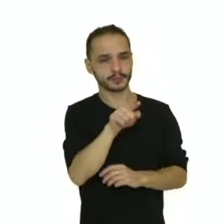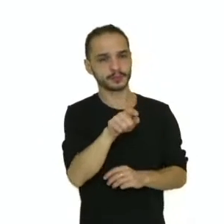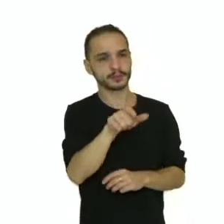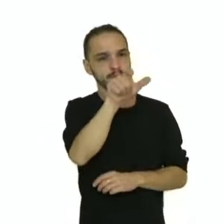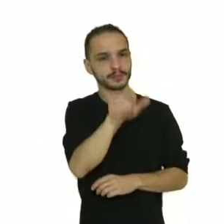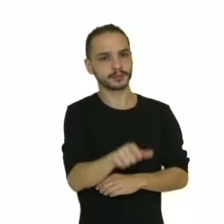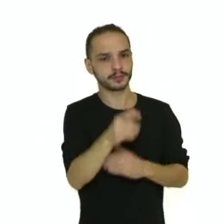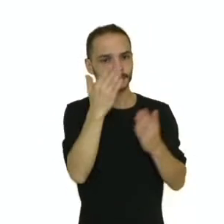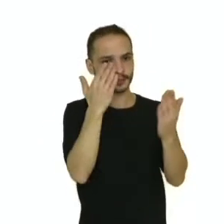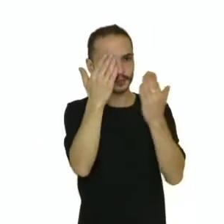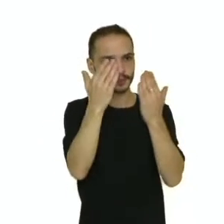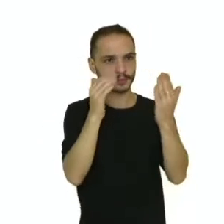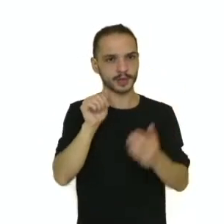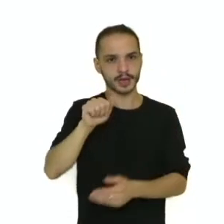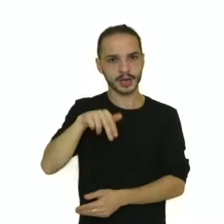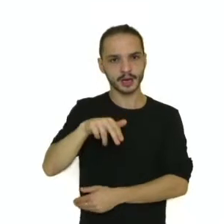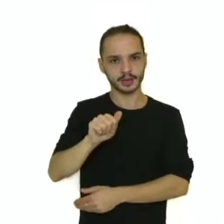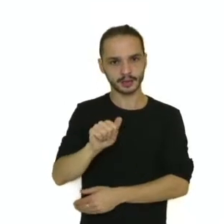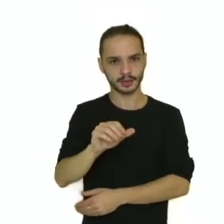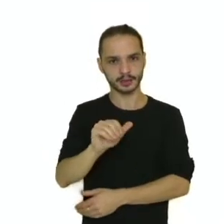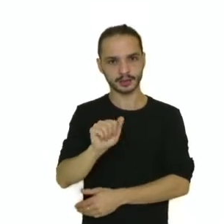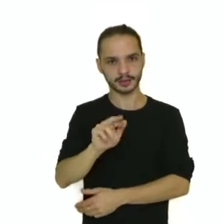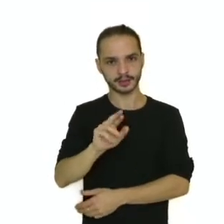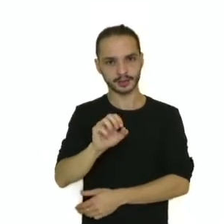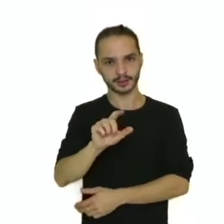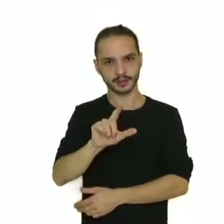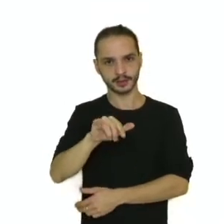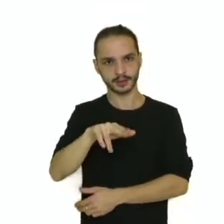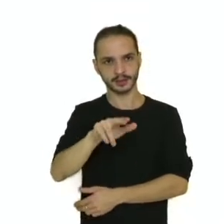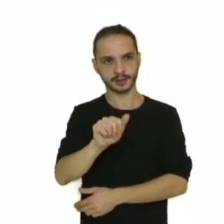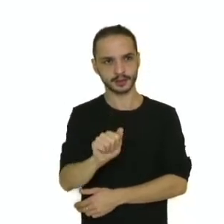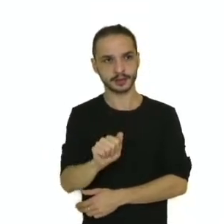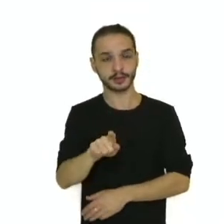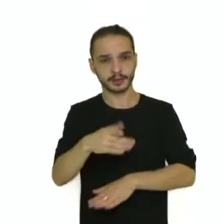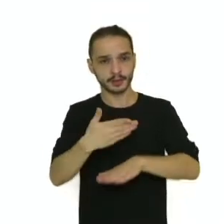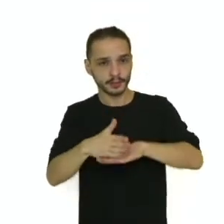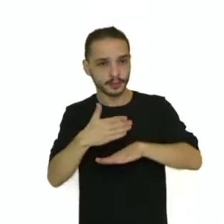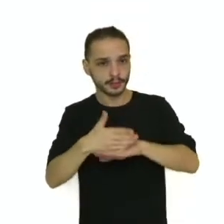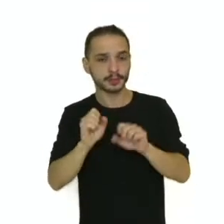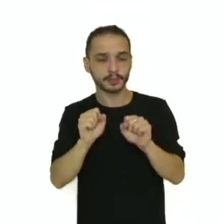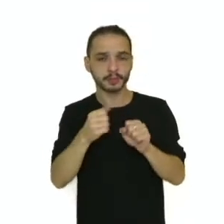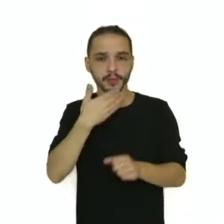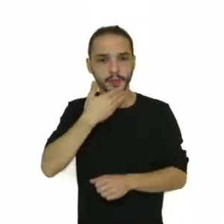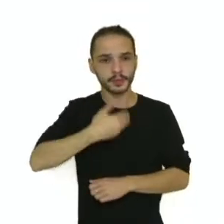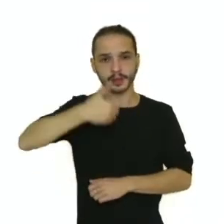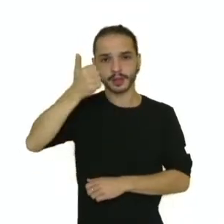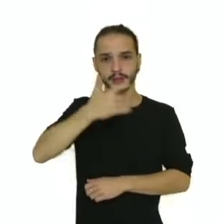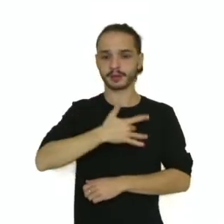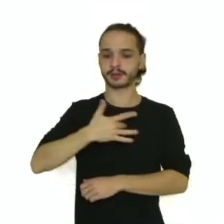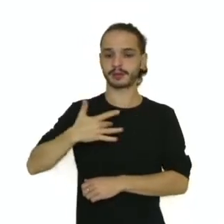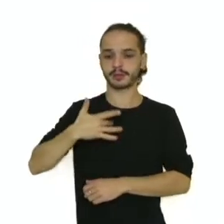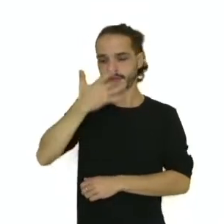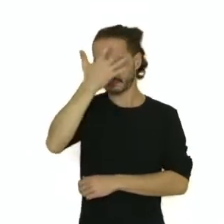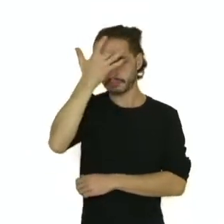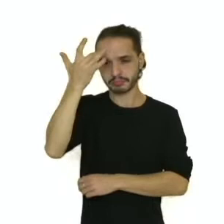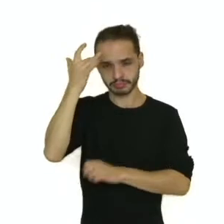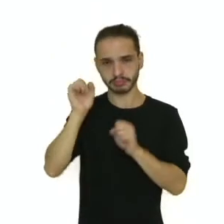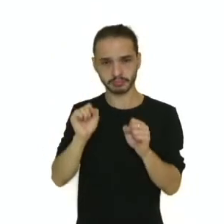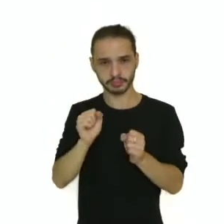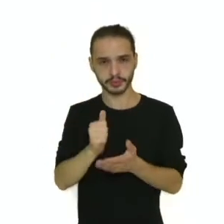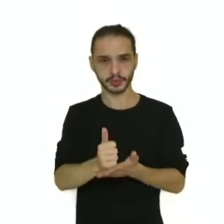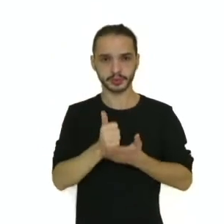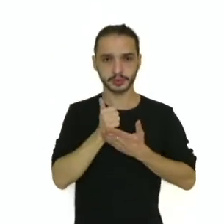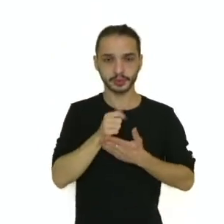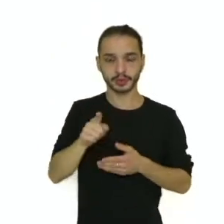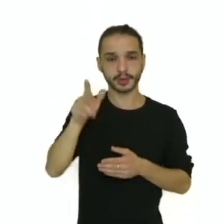Sanches, a prática pode melhorar a saúde de pessoas com comprometimentos físicos e mentais. Hoje, a ecoterapia já